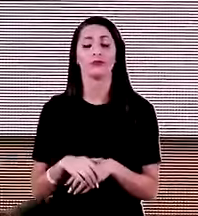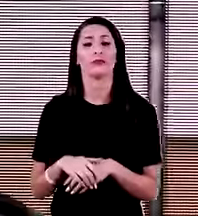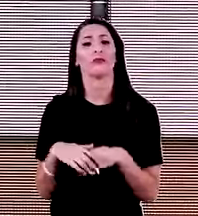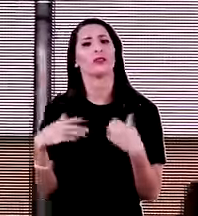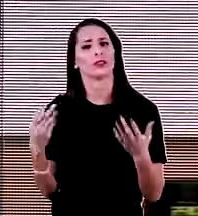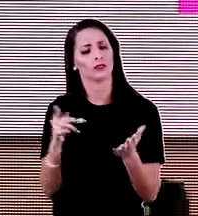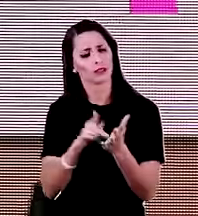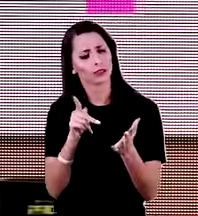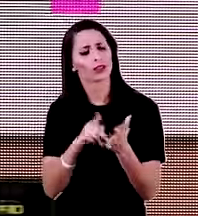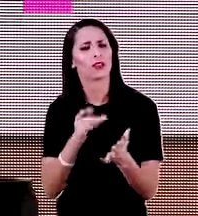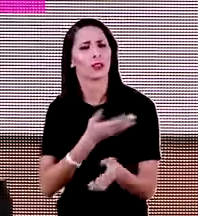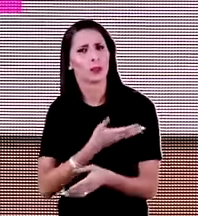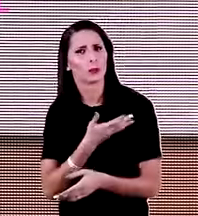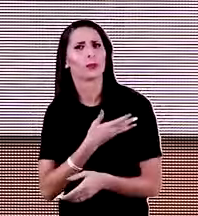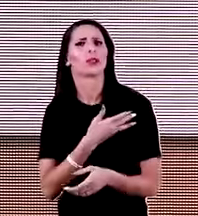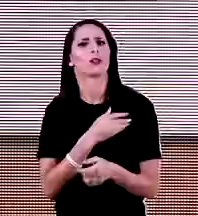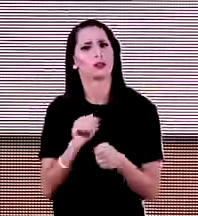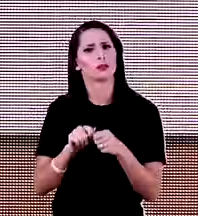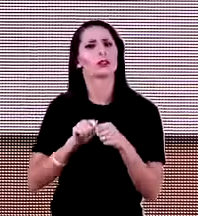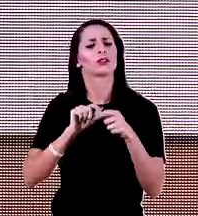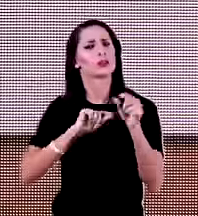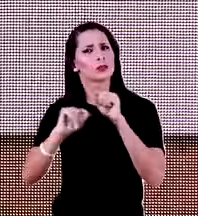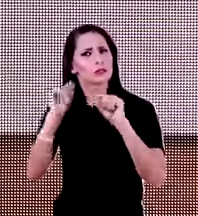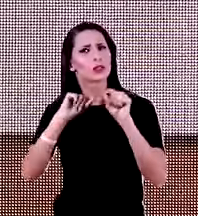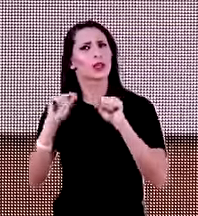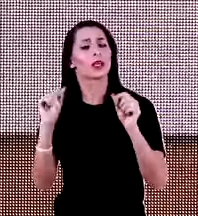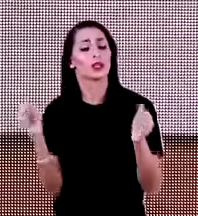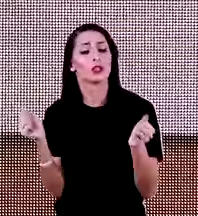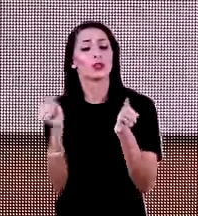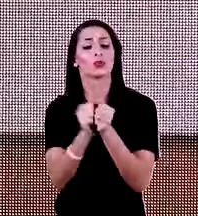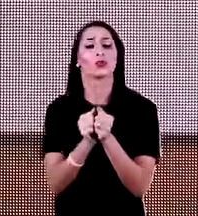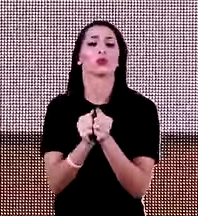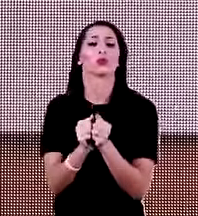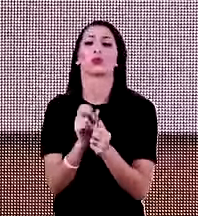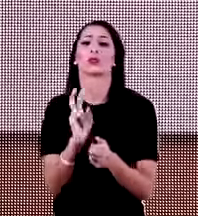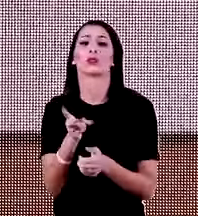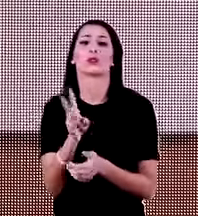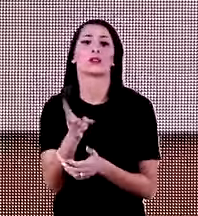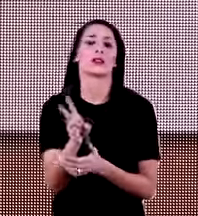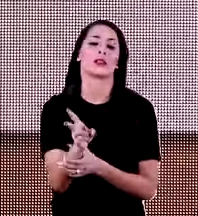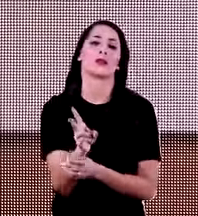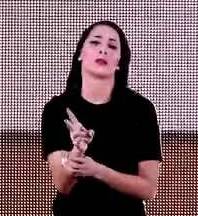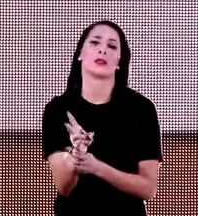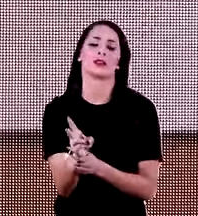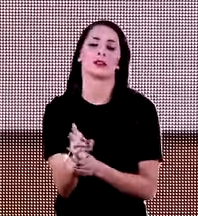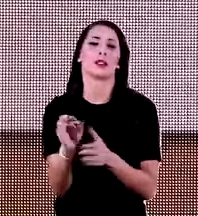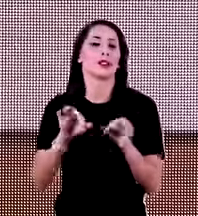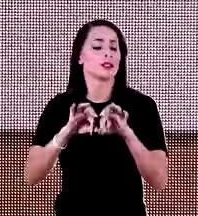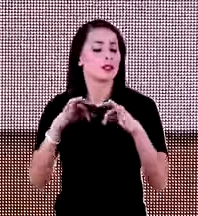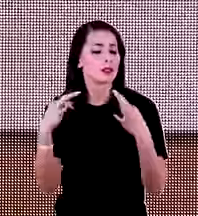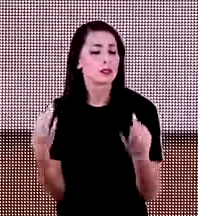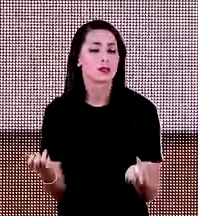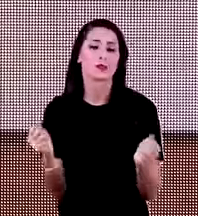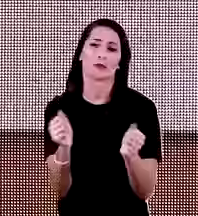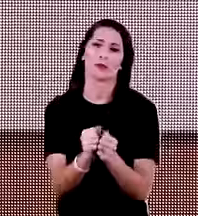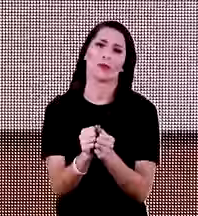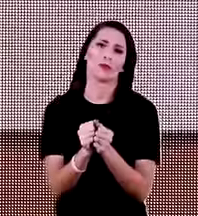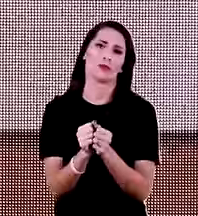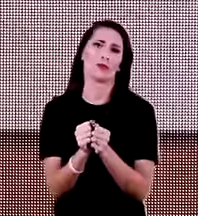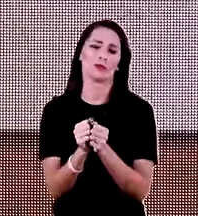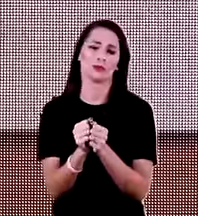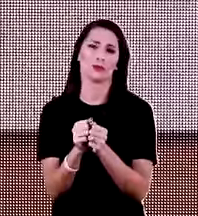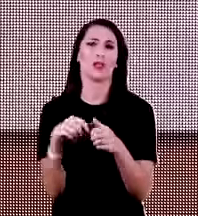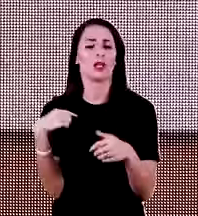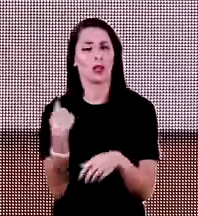um verdadeiro amigo. O verdadeiro amigo está quando ninguém mais está. Ele simplesmente está lá. E a gente